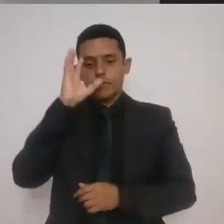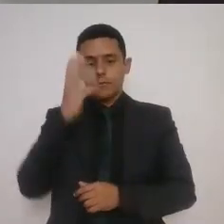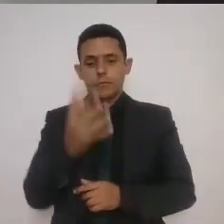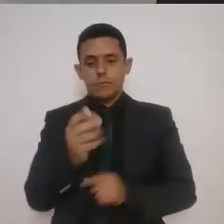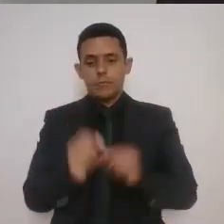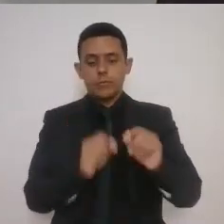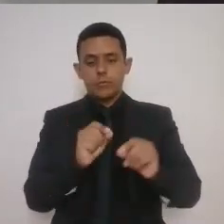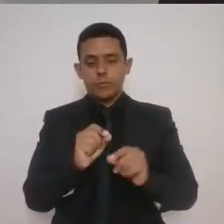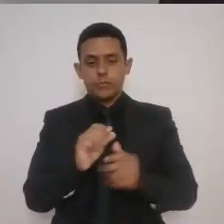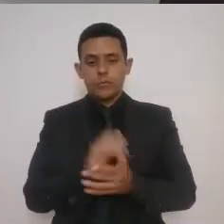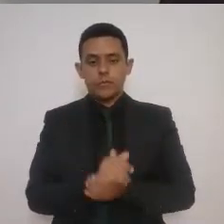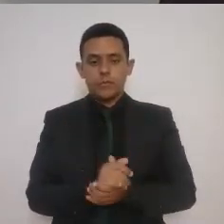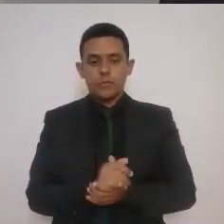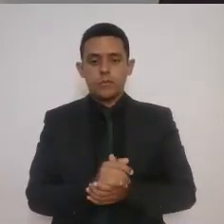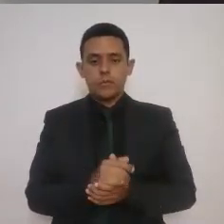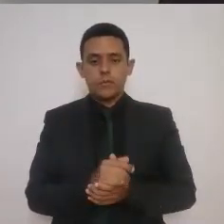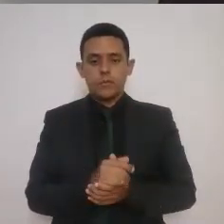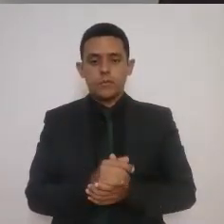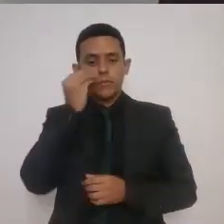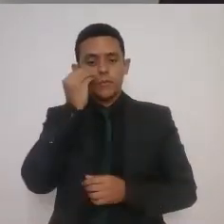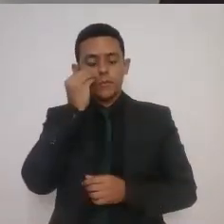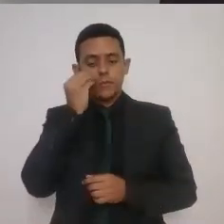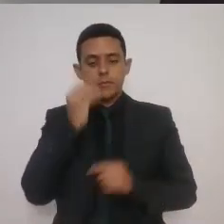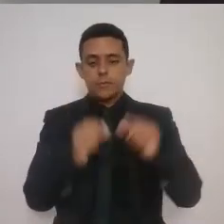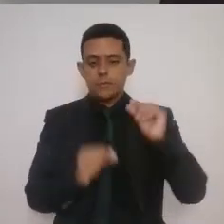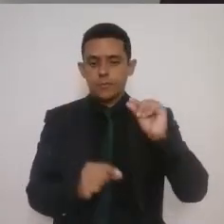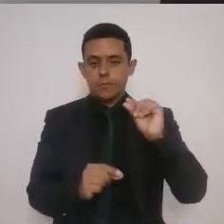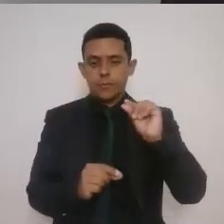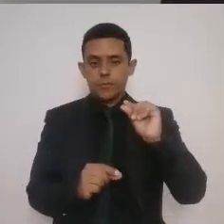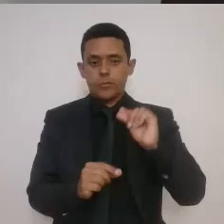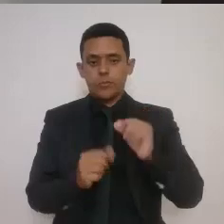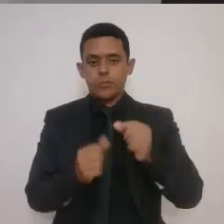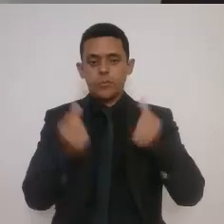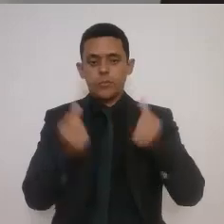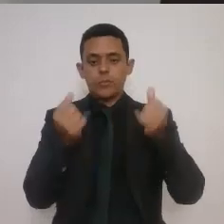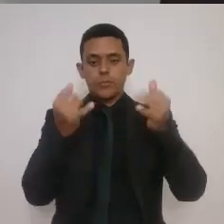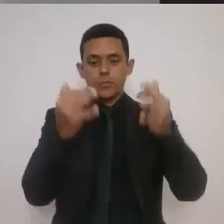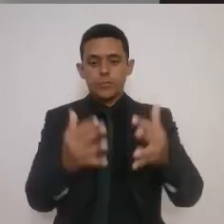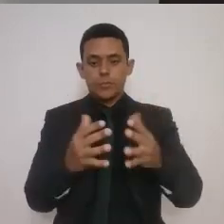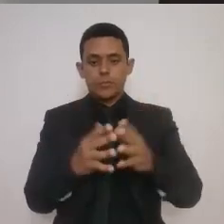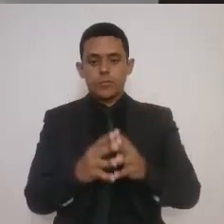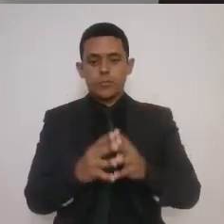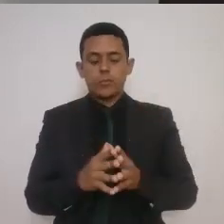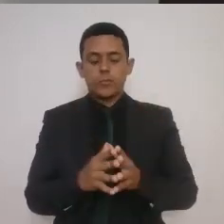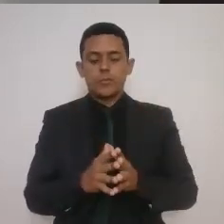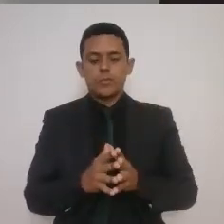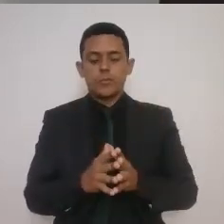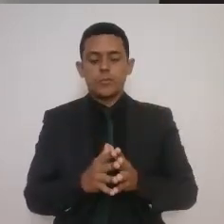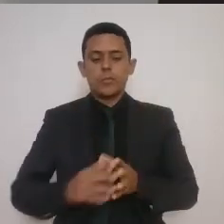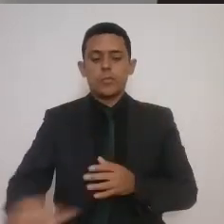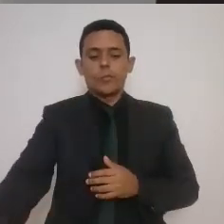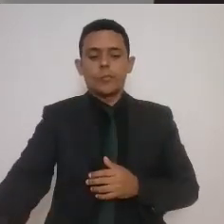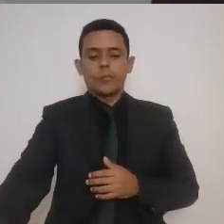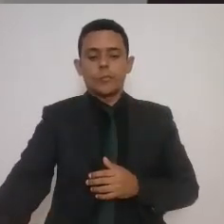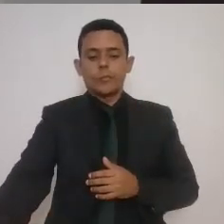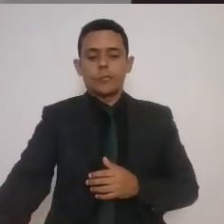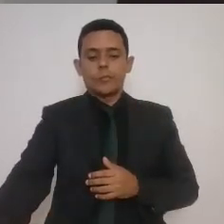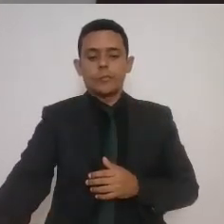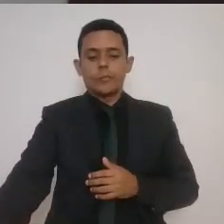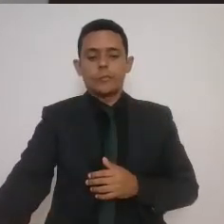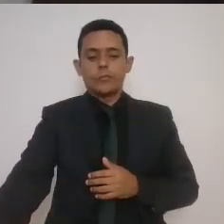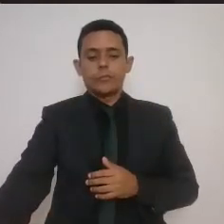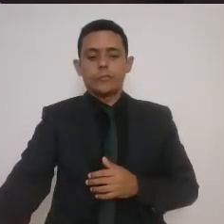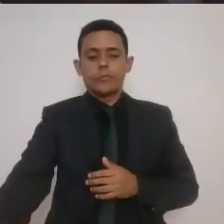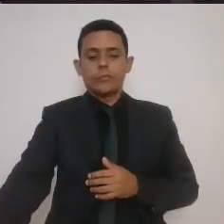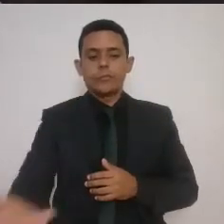apenas para me deter mais um pouco sobre o tema, em face naturalmente das